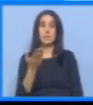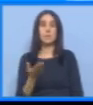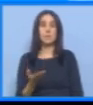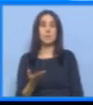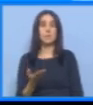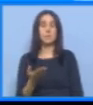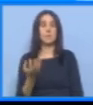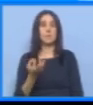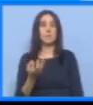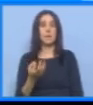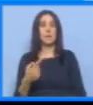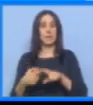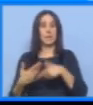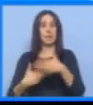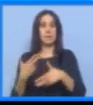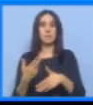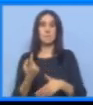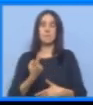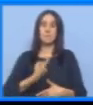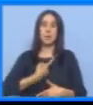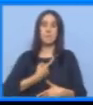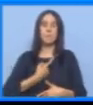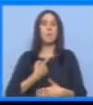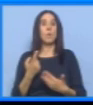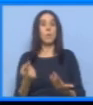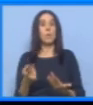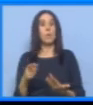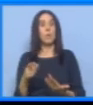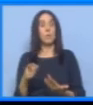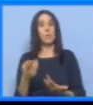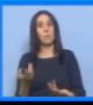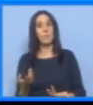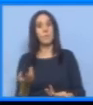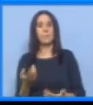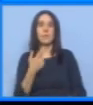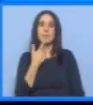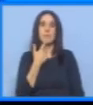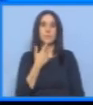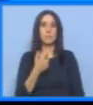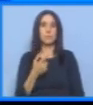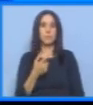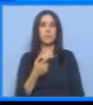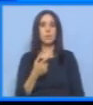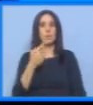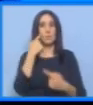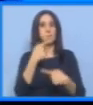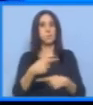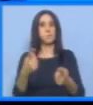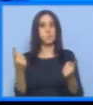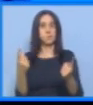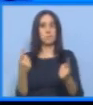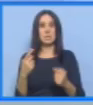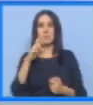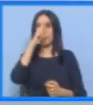Essa animação deve ser feita, ou as primeiras, digamos, empenhadas nessa divulgação